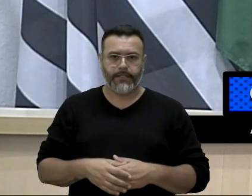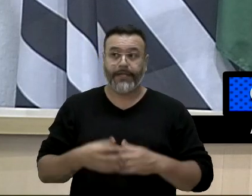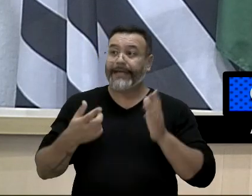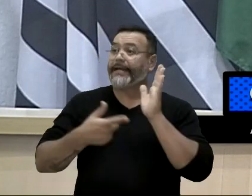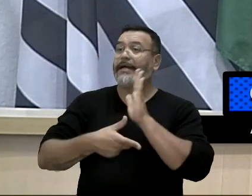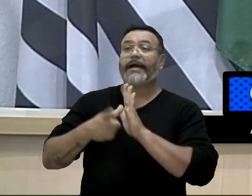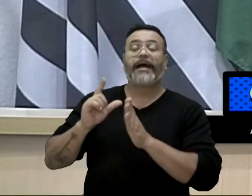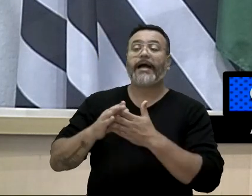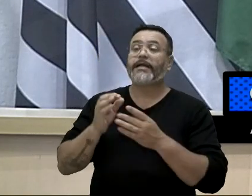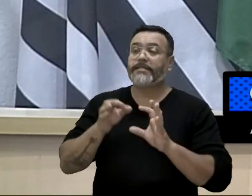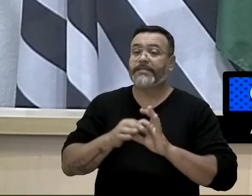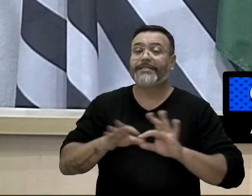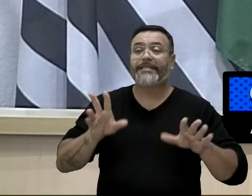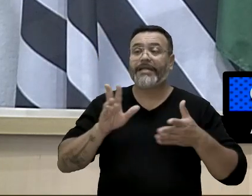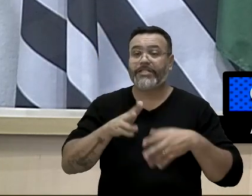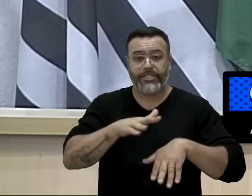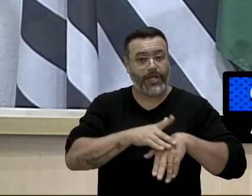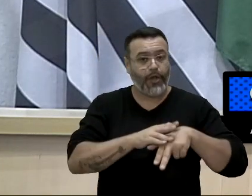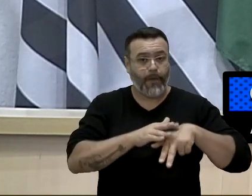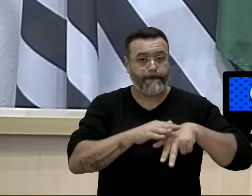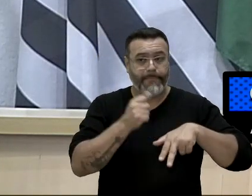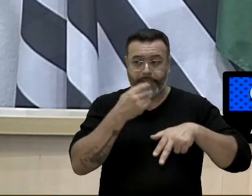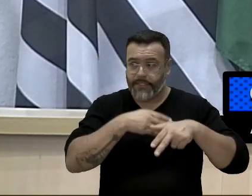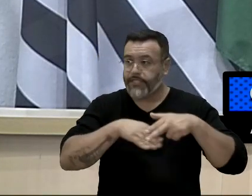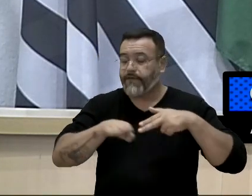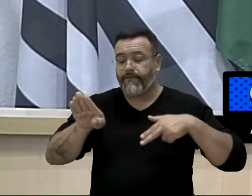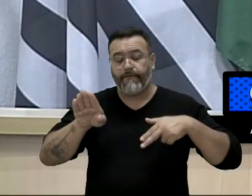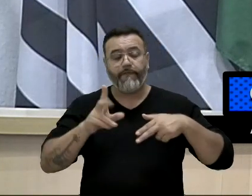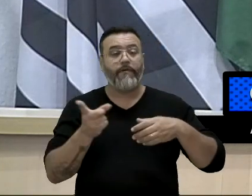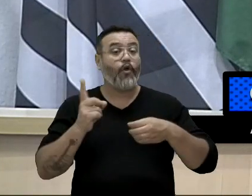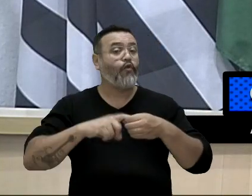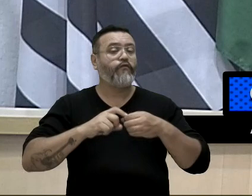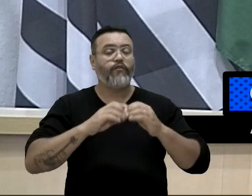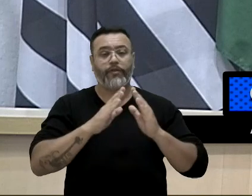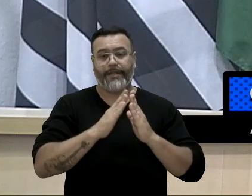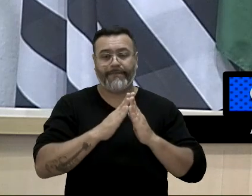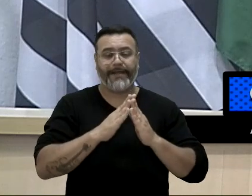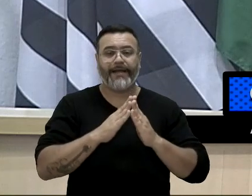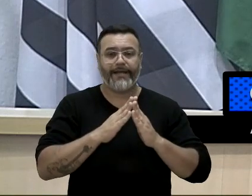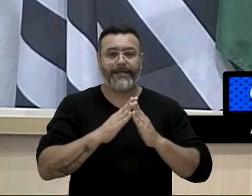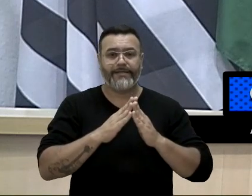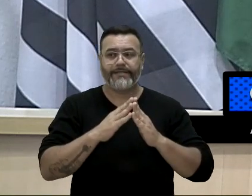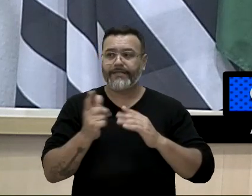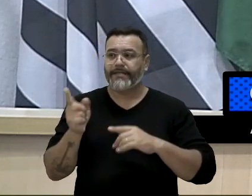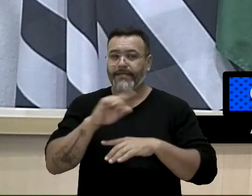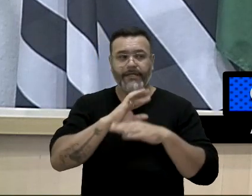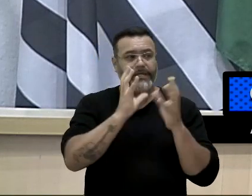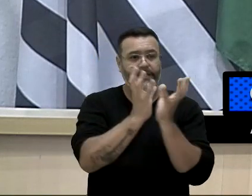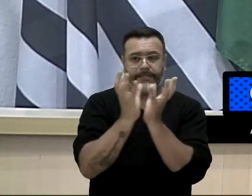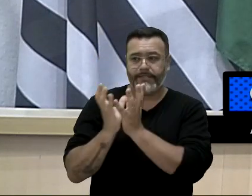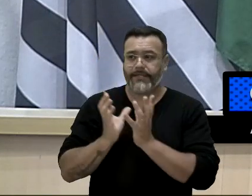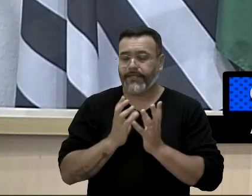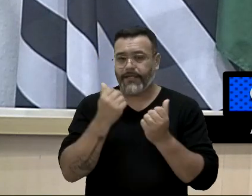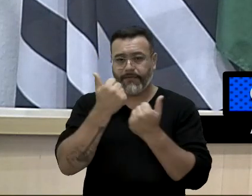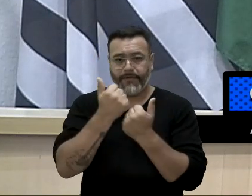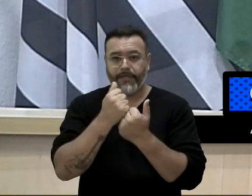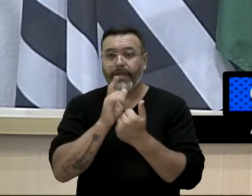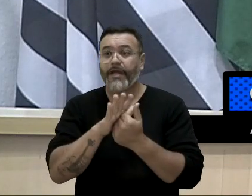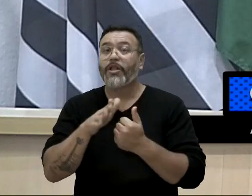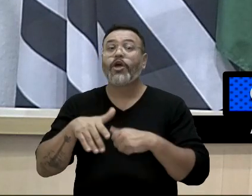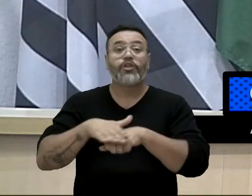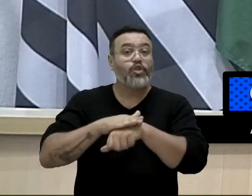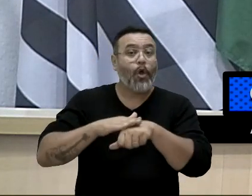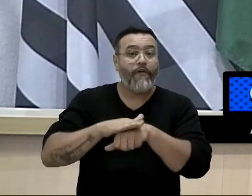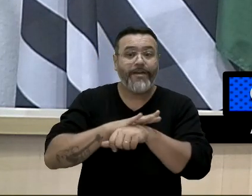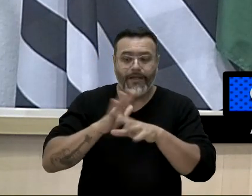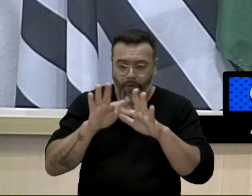serviço social e psicologia nos ajuda a fazer essa rede de apoio, de conversar com a família para ver